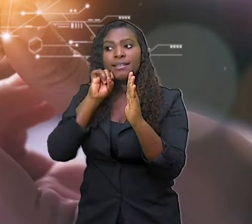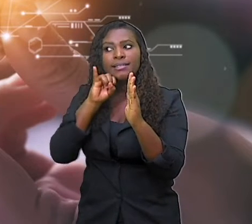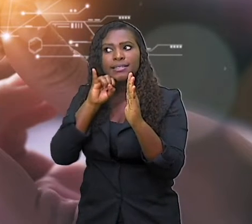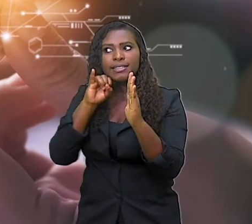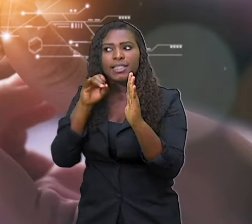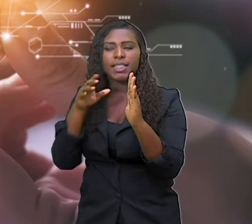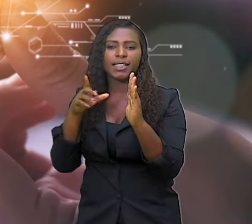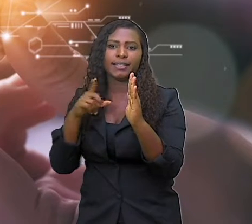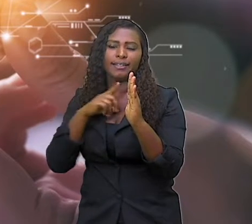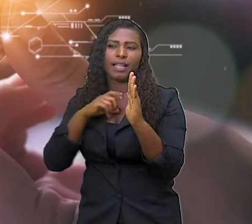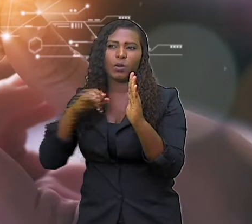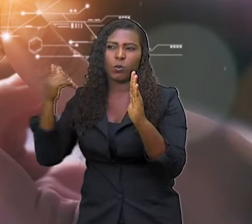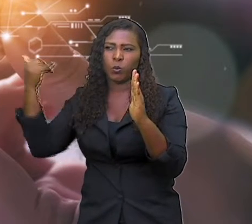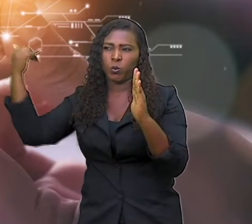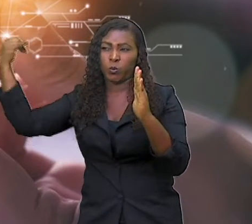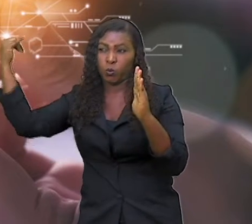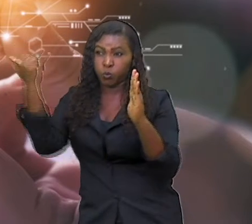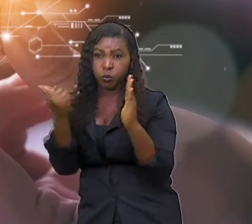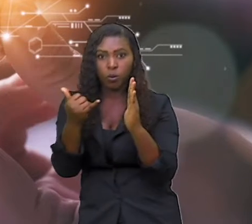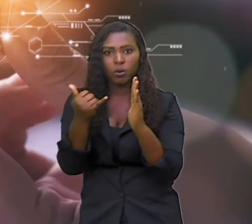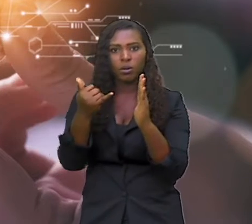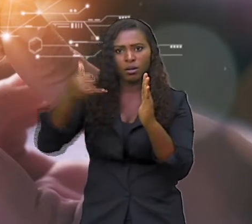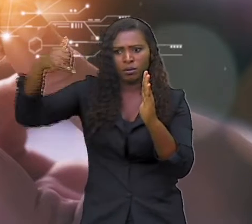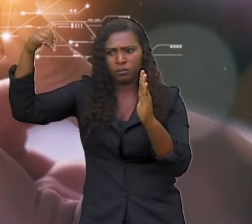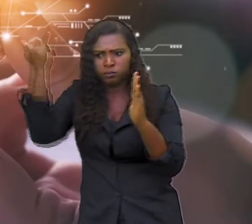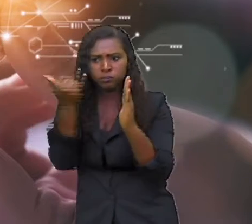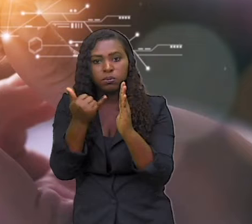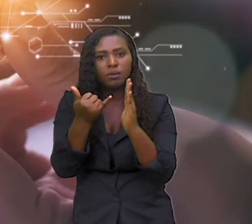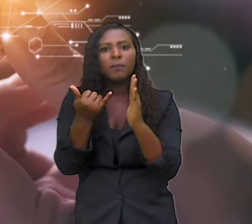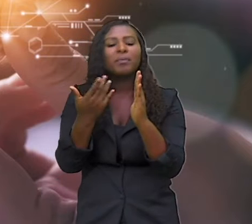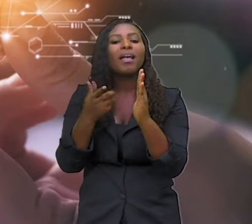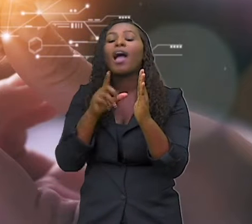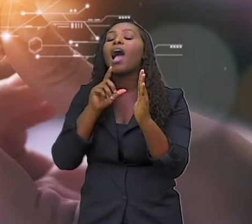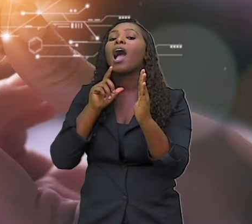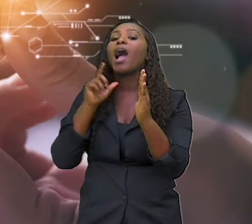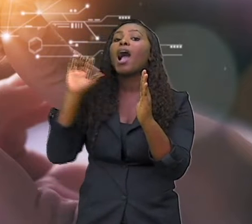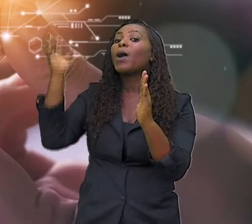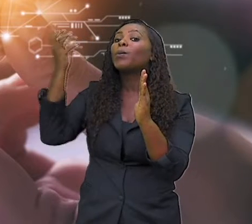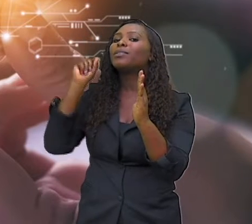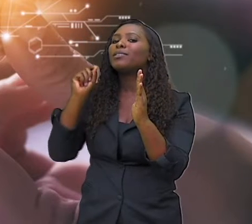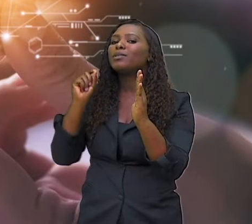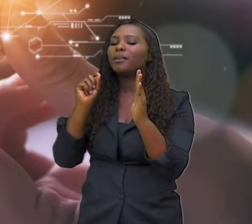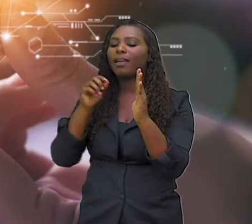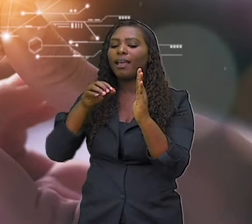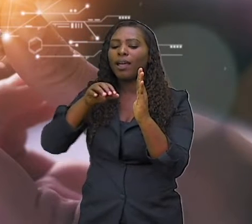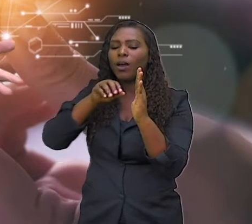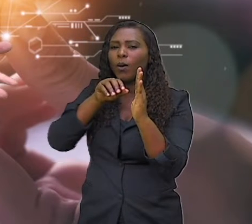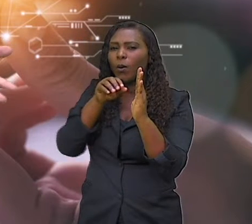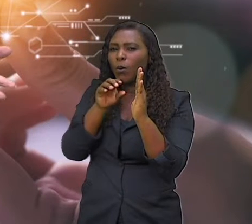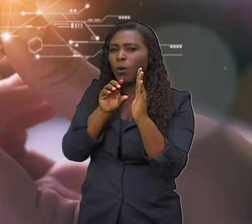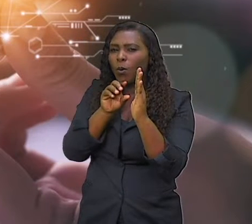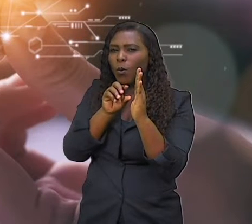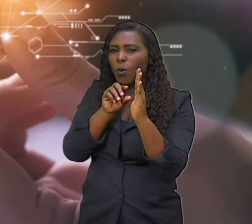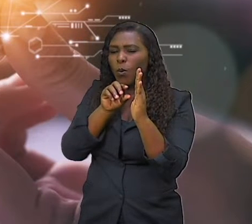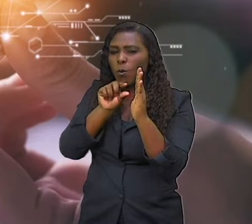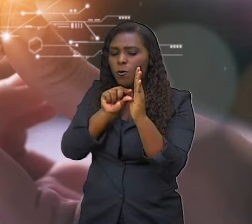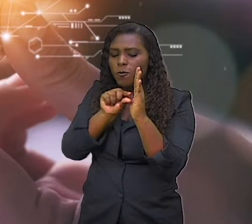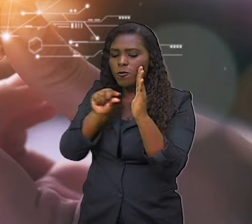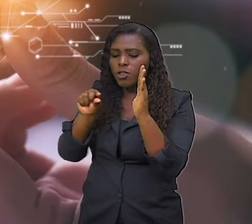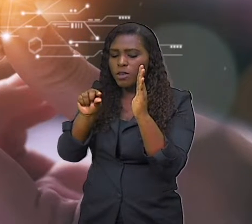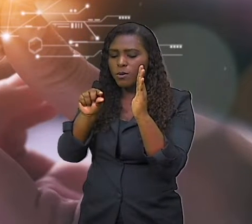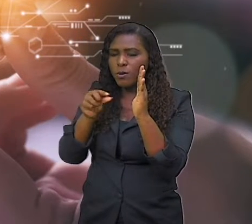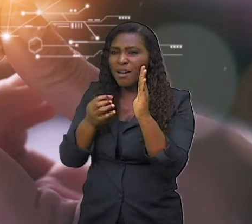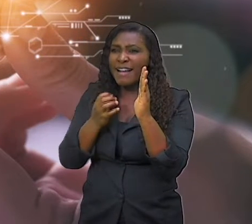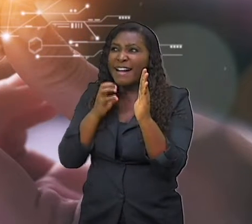por causa disso, o circuito elétrico, então, é interrompido. Para passar corrente